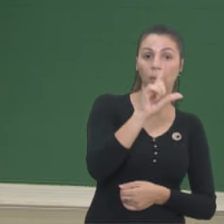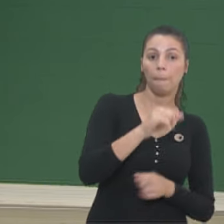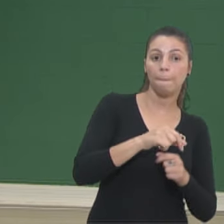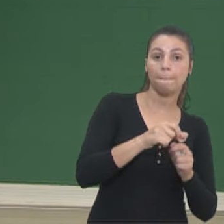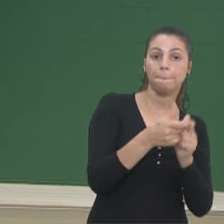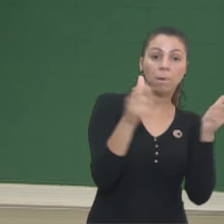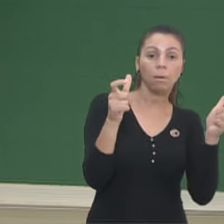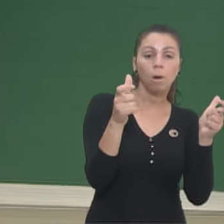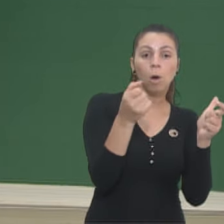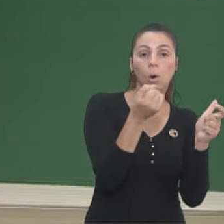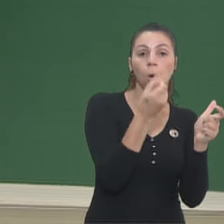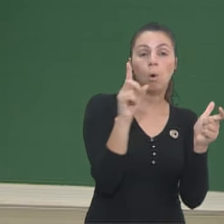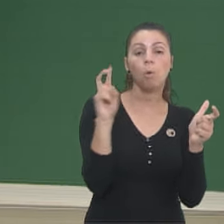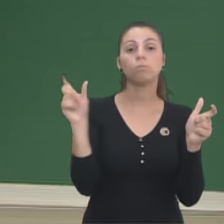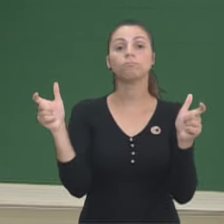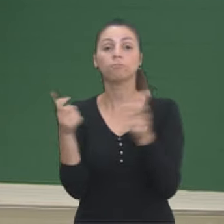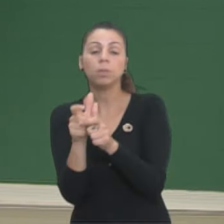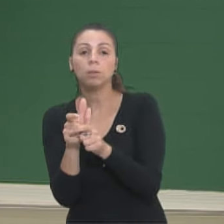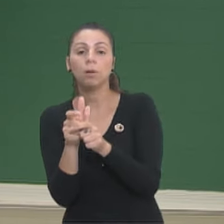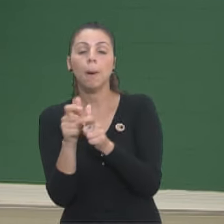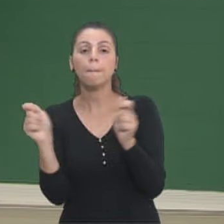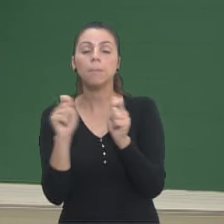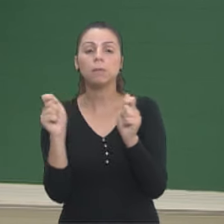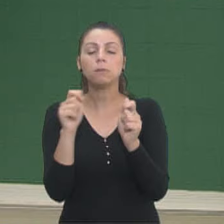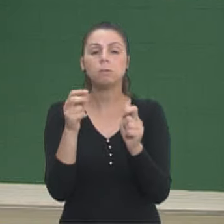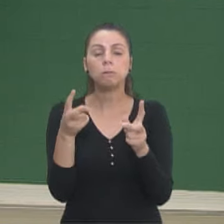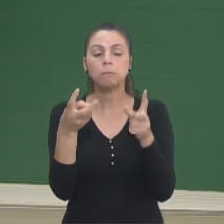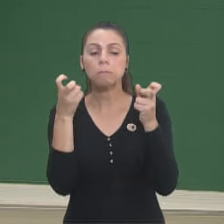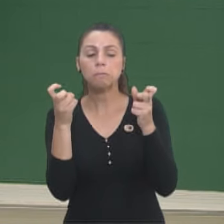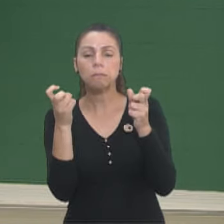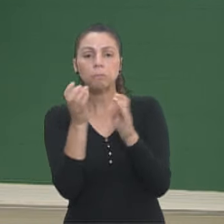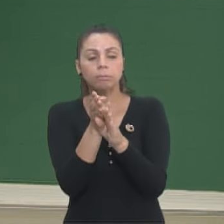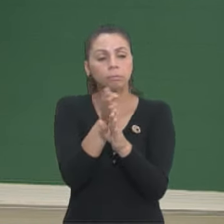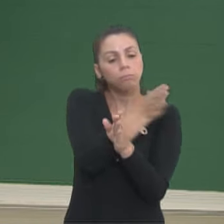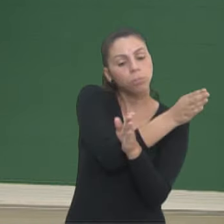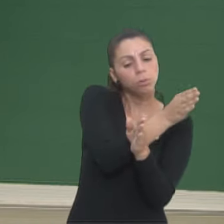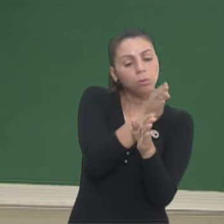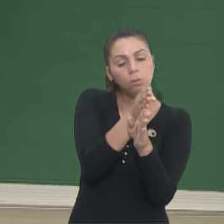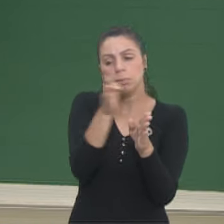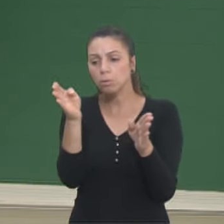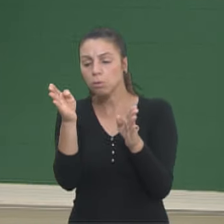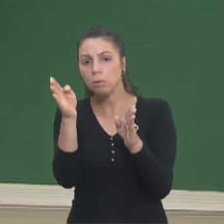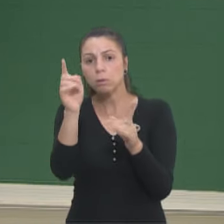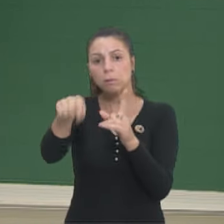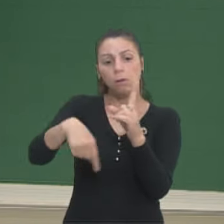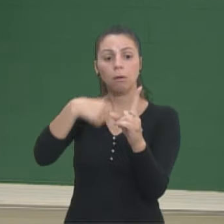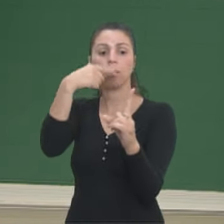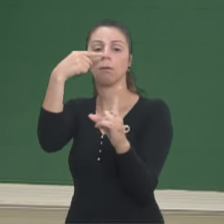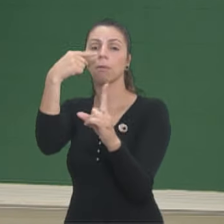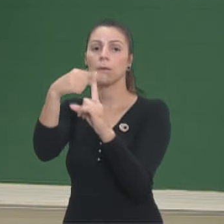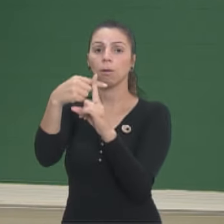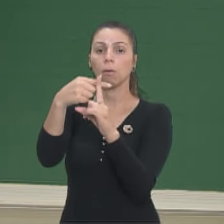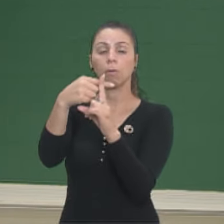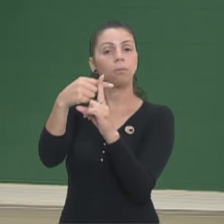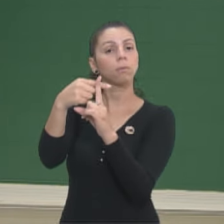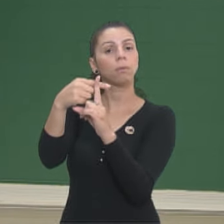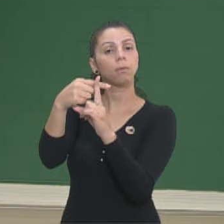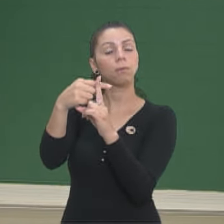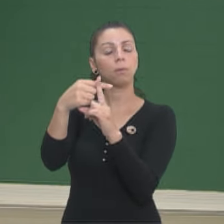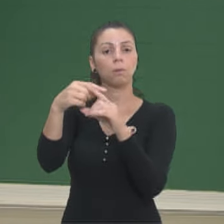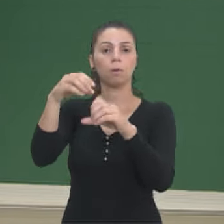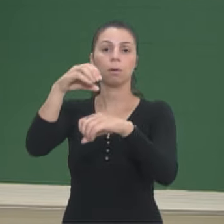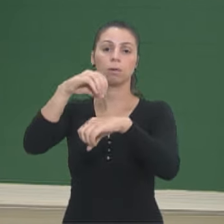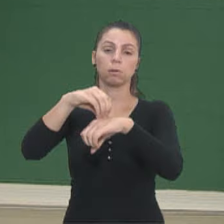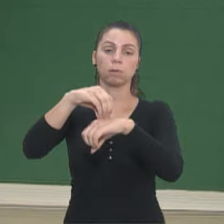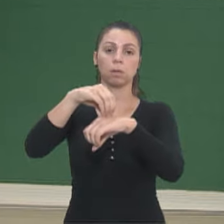tenho que olhar qual o sentido que ele está. Para os sinais positivos, quanto maior, mais distante do zero. Para